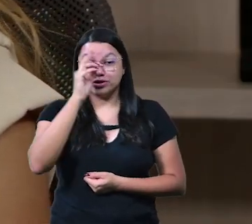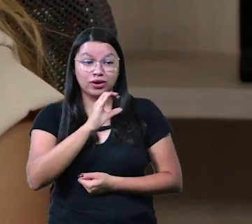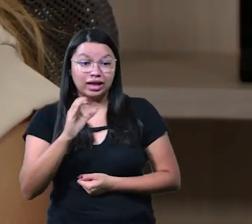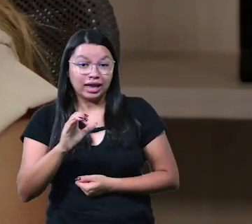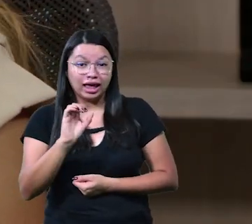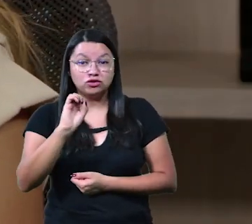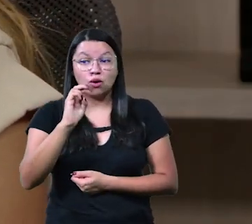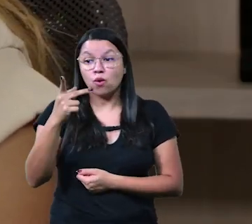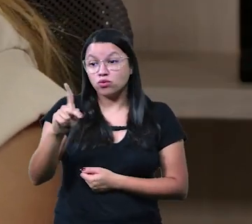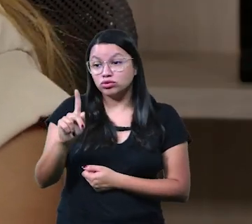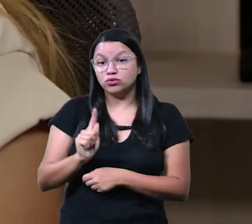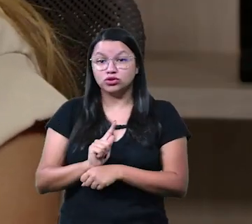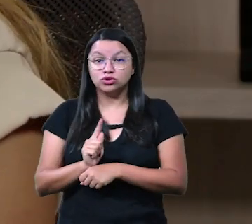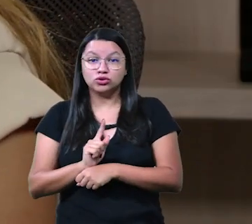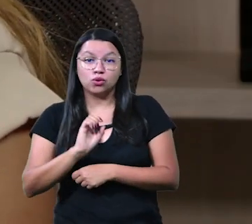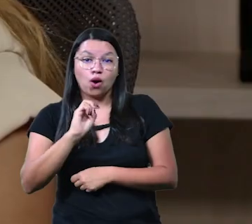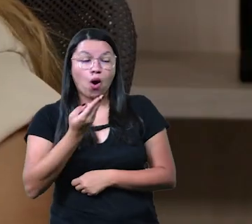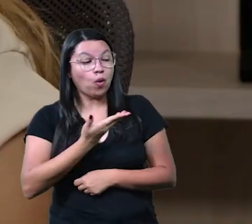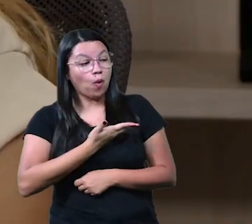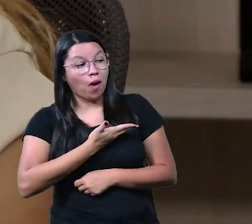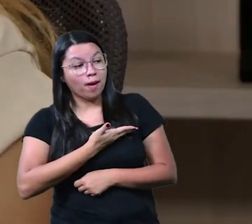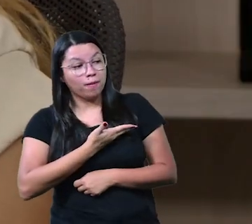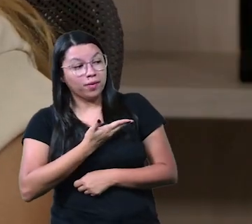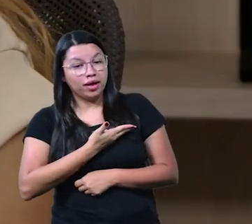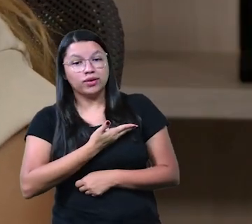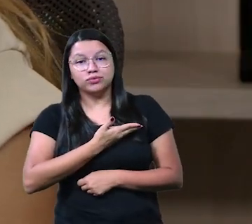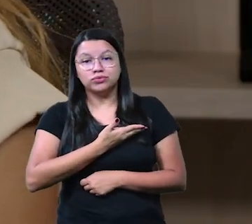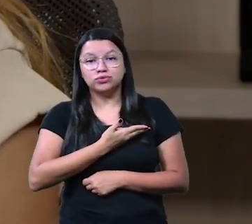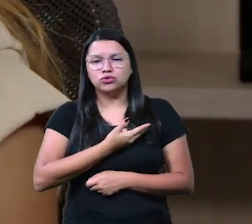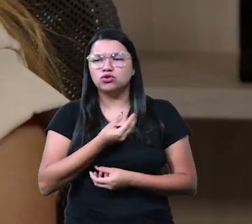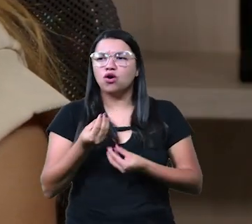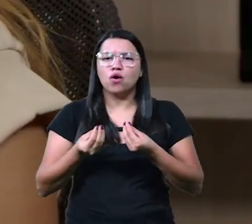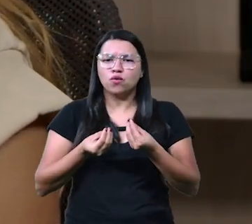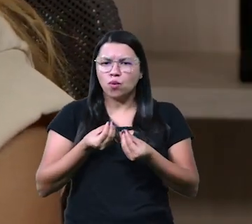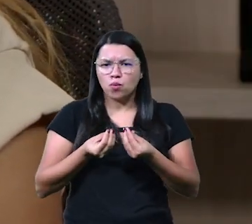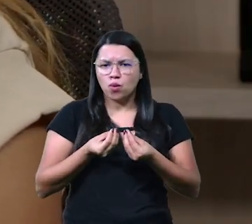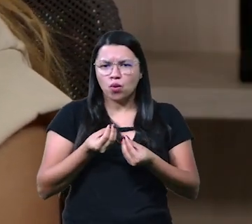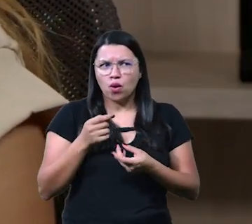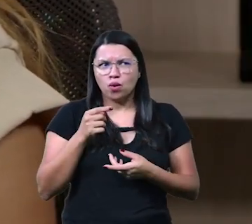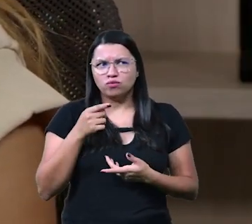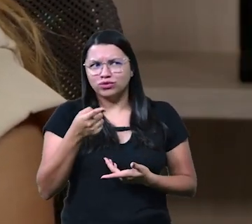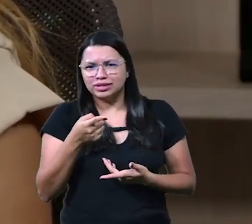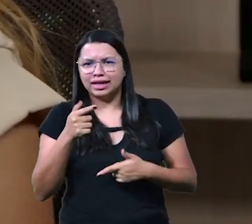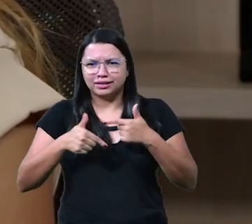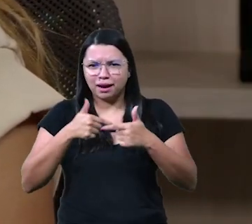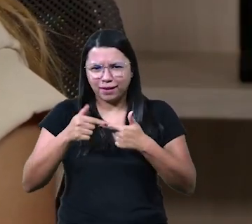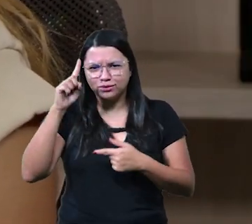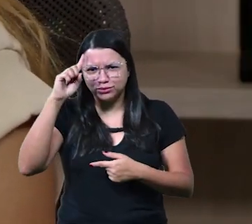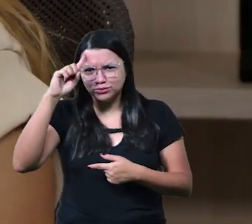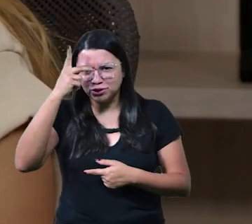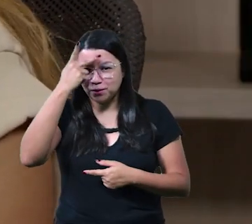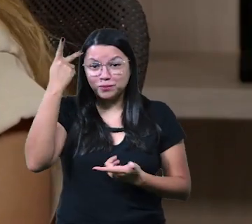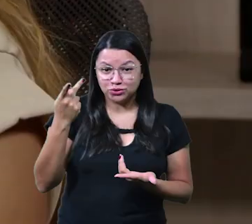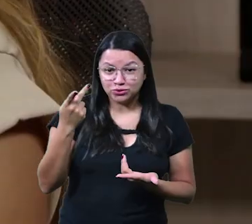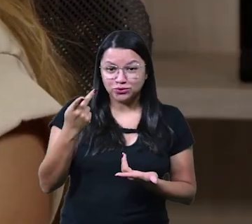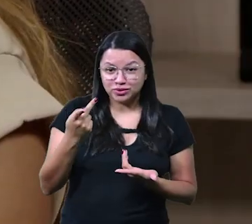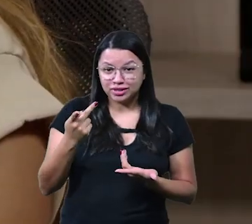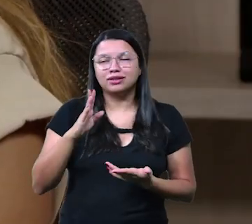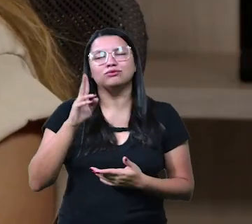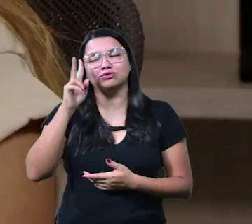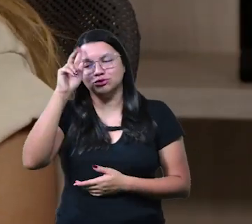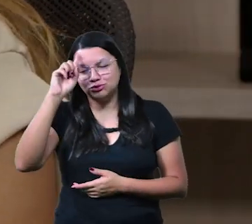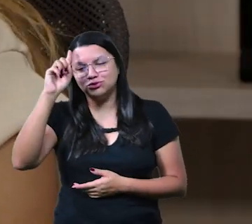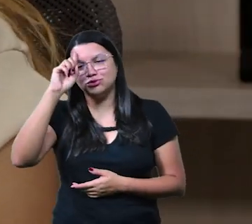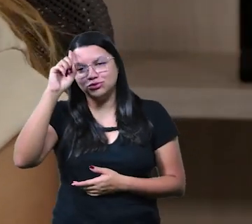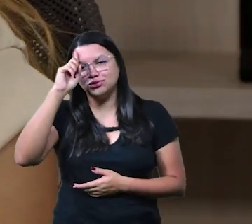seu gestor, ou com o seu colega. Porque como você lida com pessoas, você todo dia vai aprender uma coisa diferente. E eu acho que